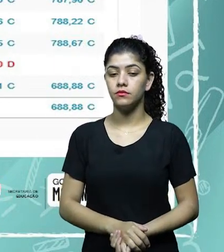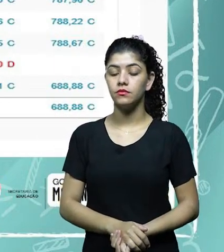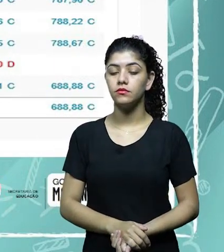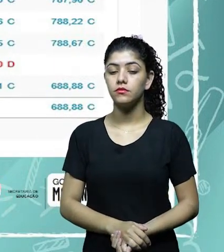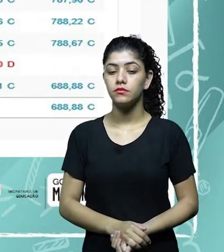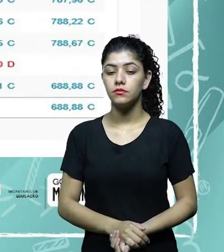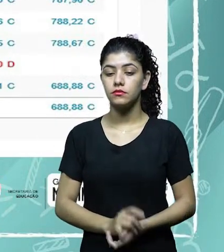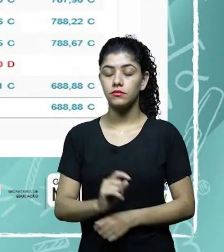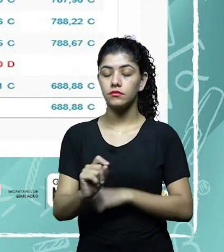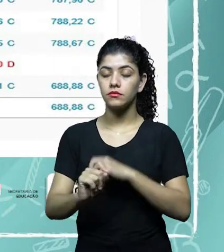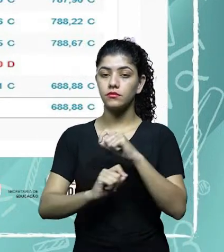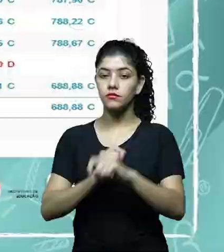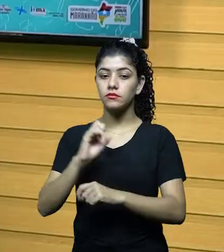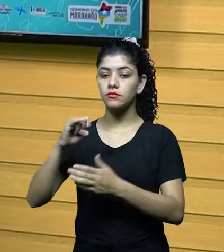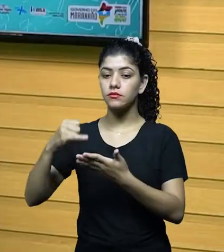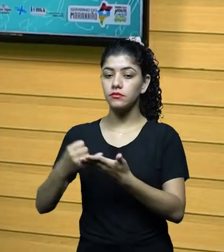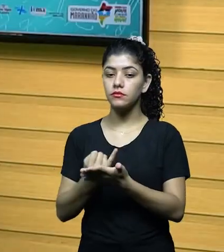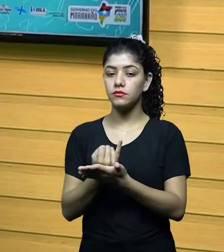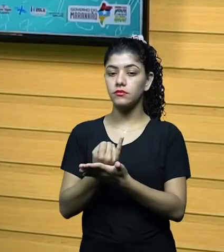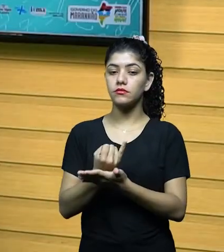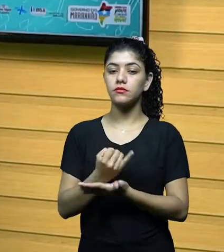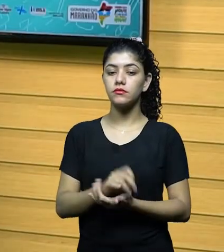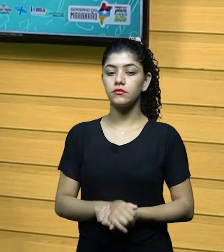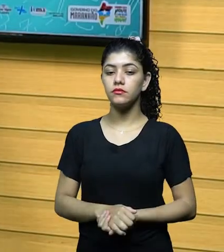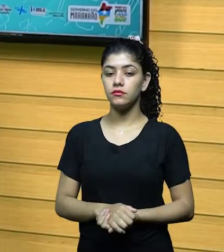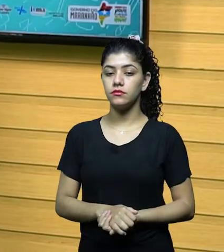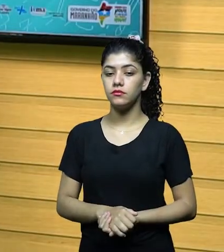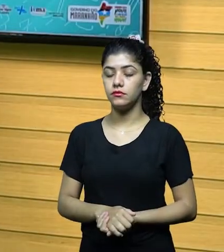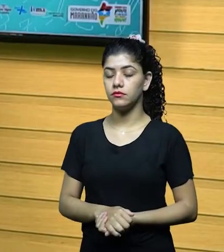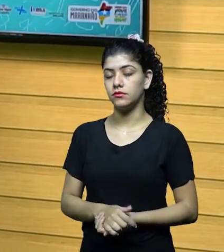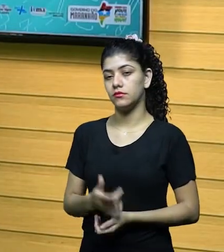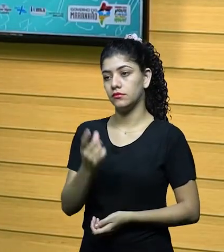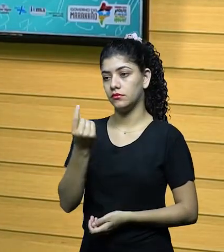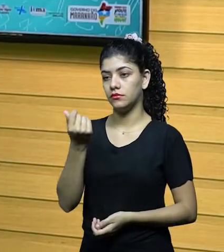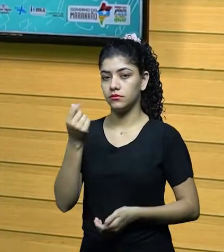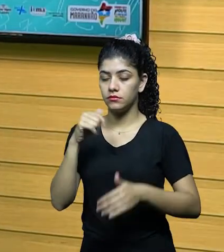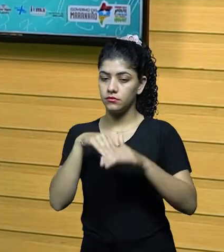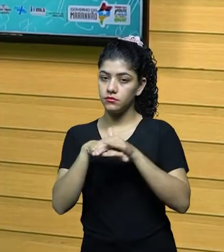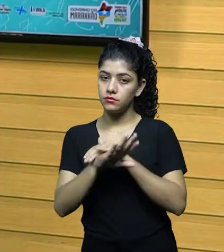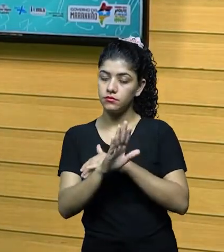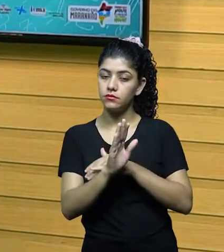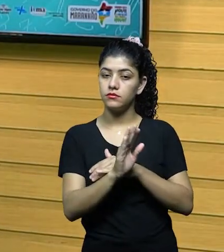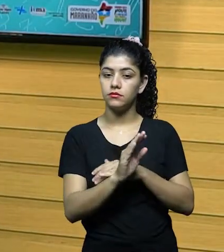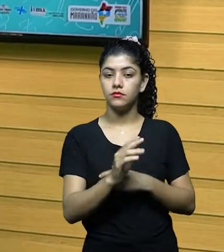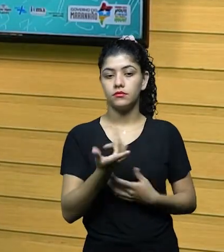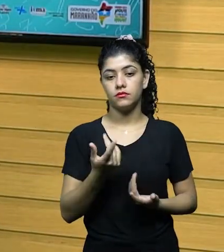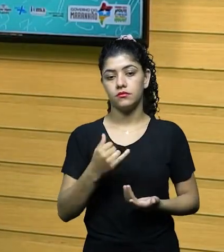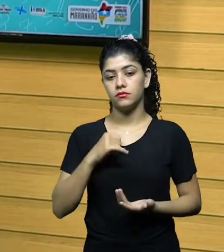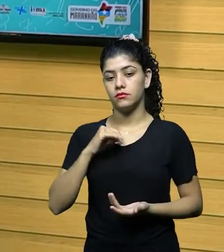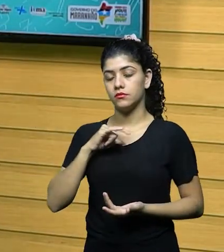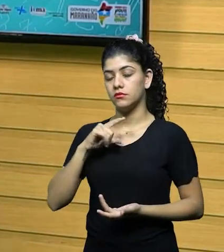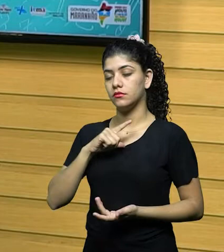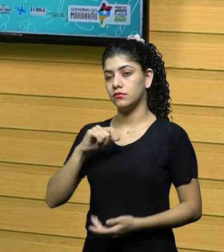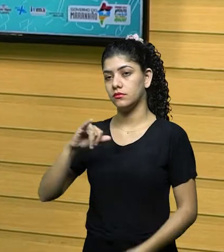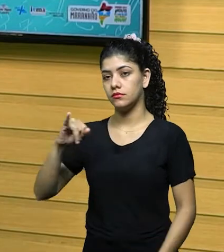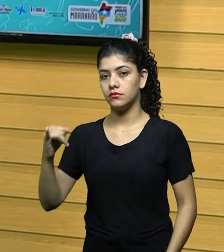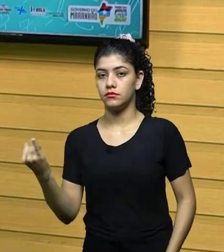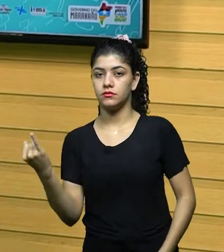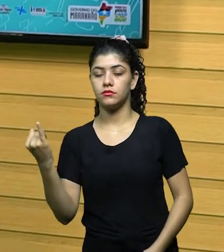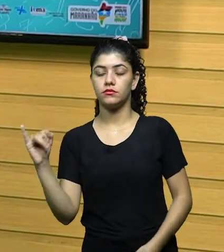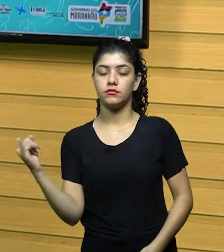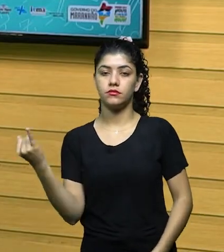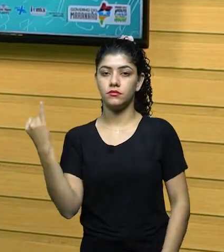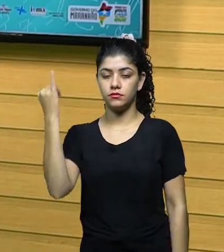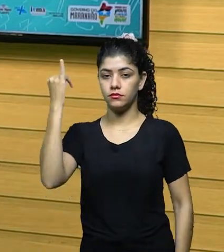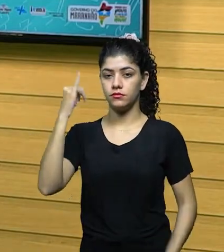nessa conta. Foi o quê? Uma receita de juros. Provavelmente um dinheiro que estava lá rendendo, ele rendeu juros e nessa data esse juro foi